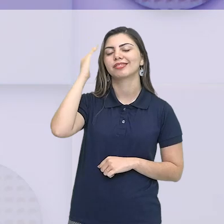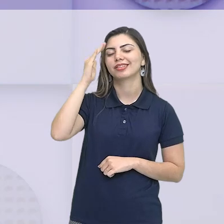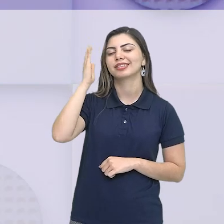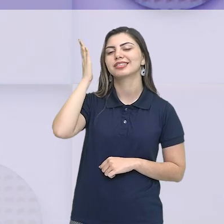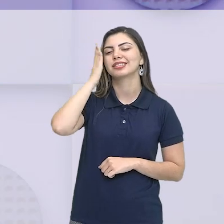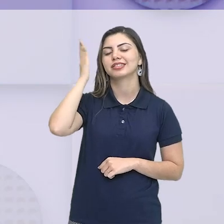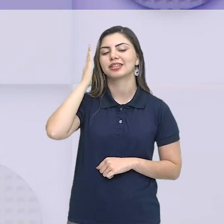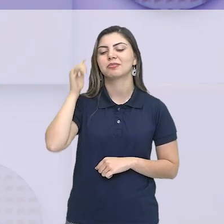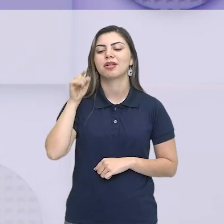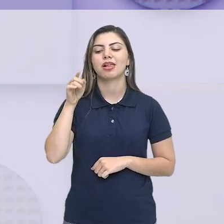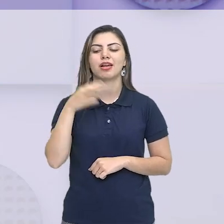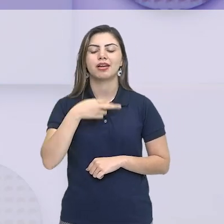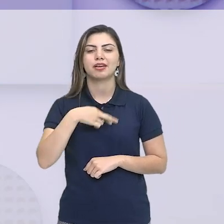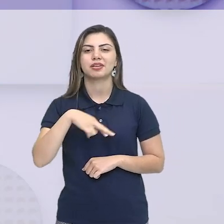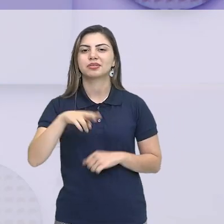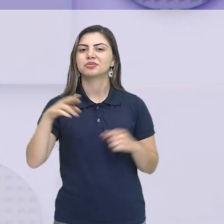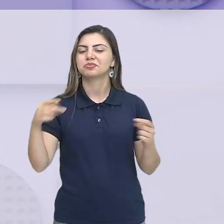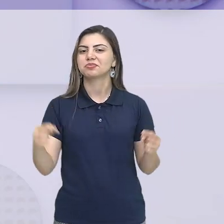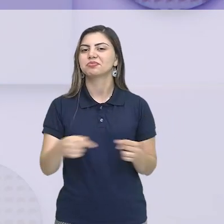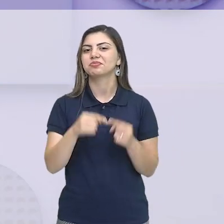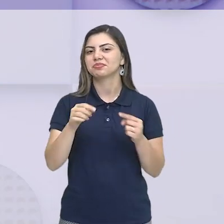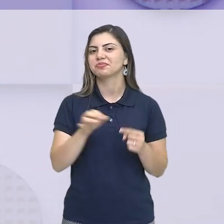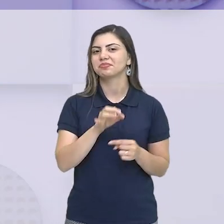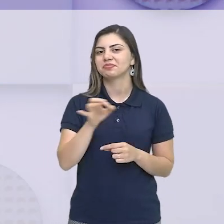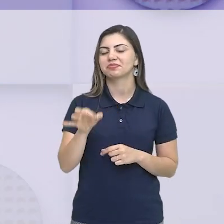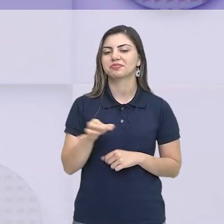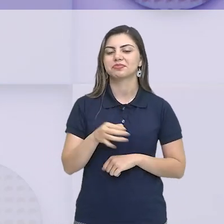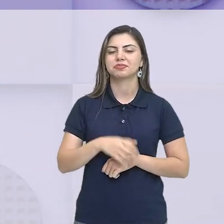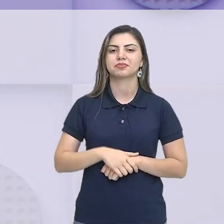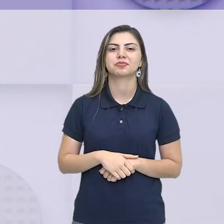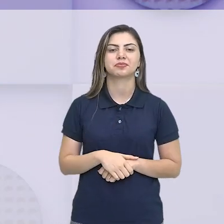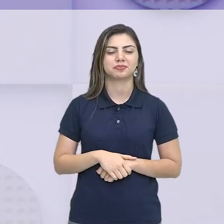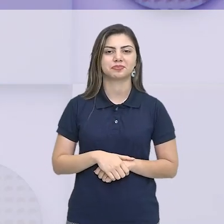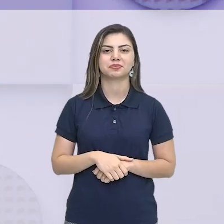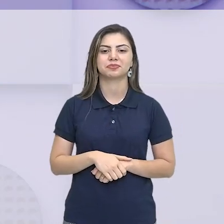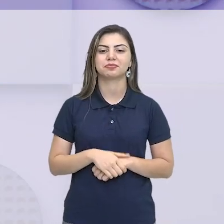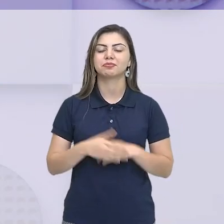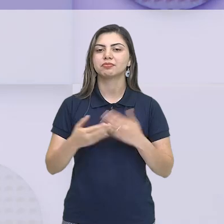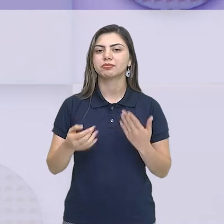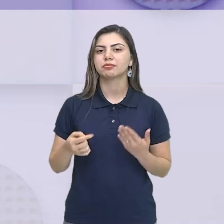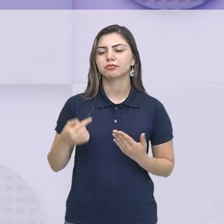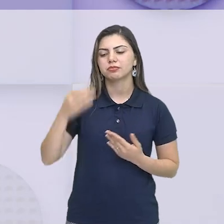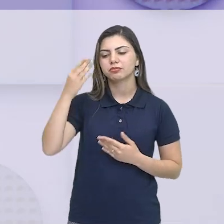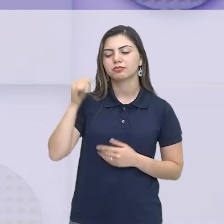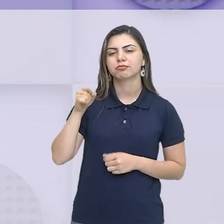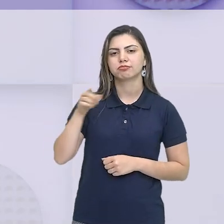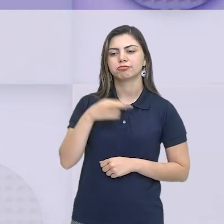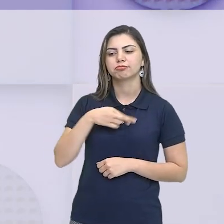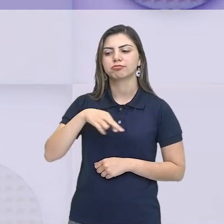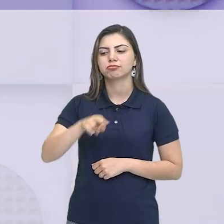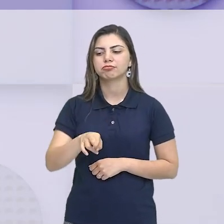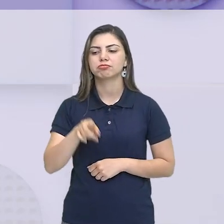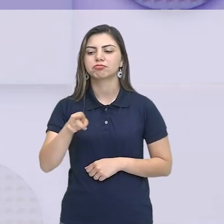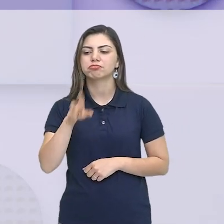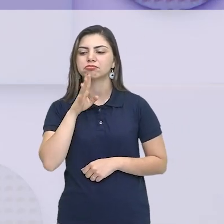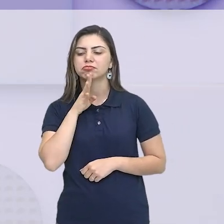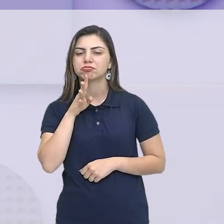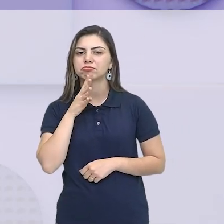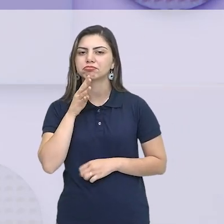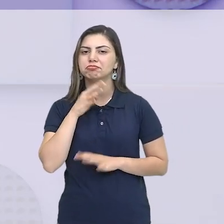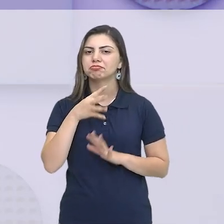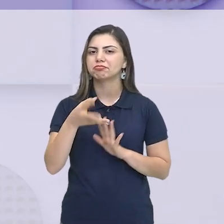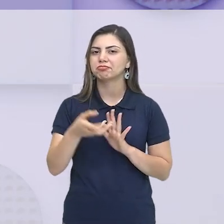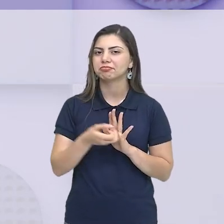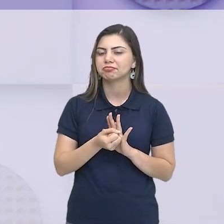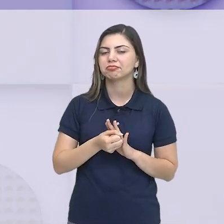transportam a determinadas realidades religiosas, ao nome da religião e aquilo que conhecemos da religião.